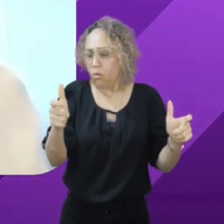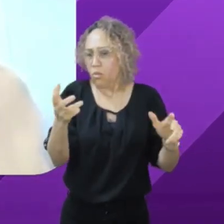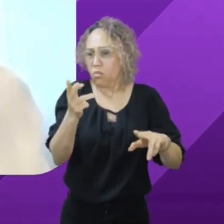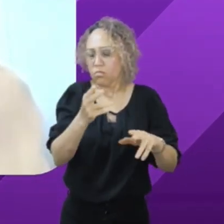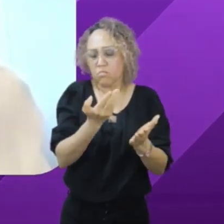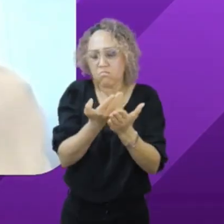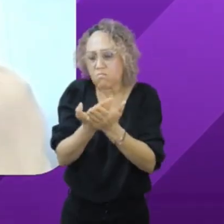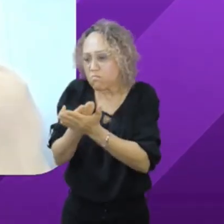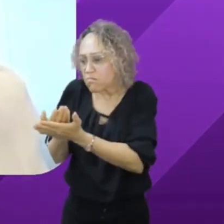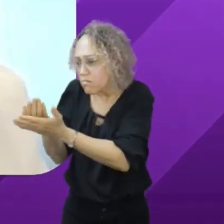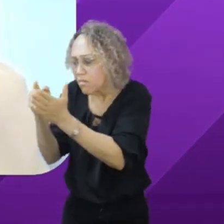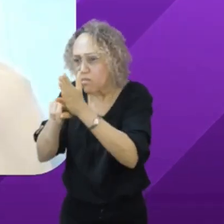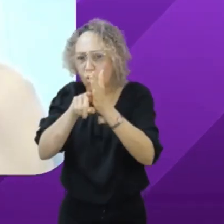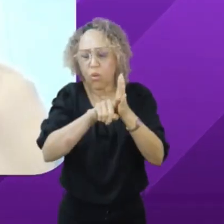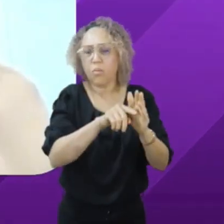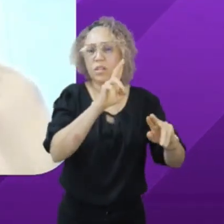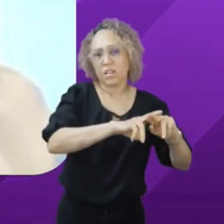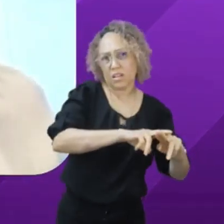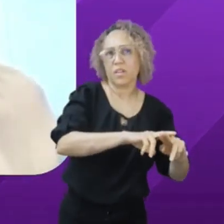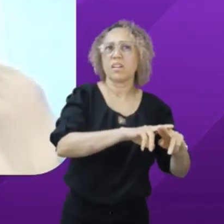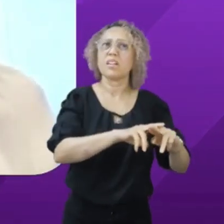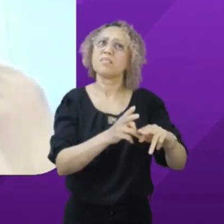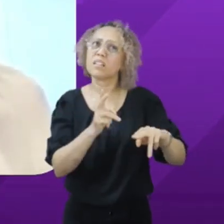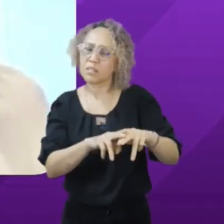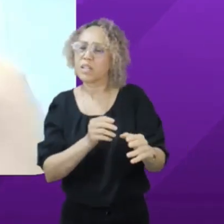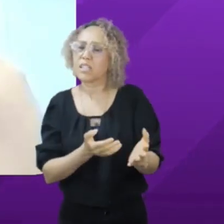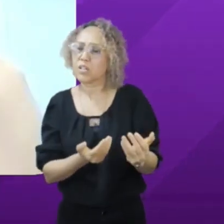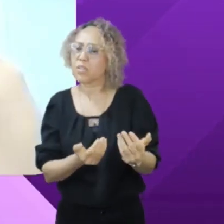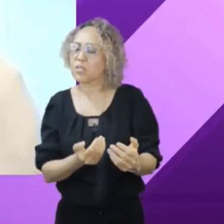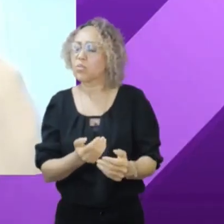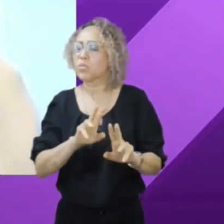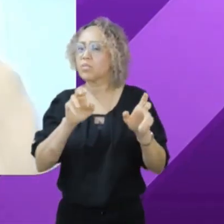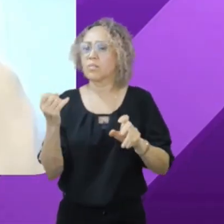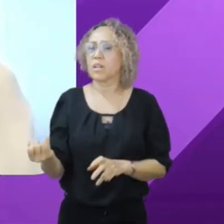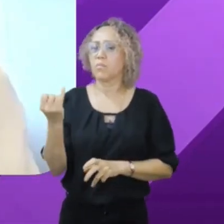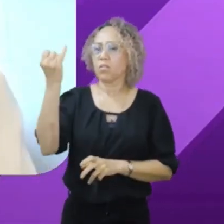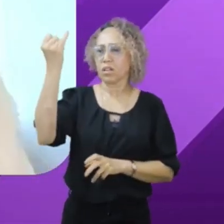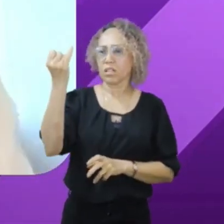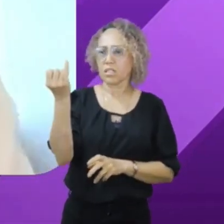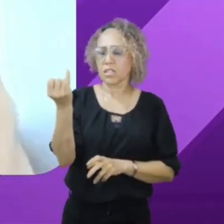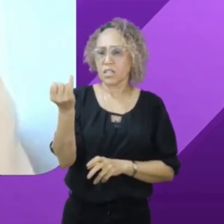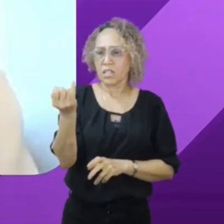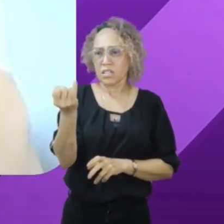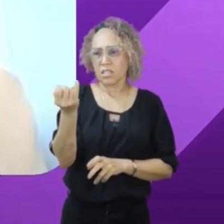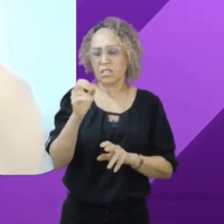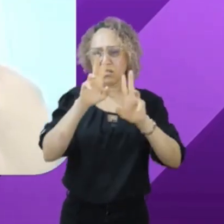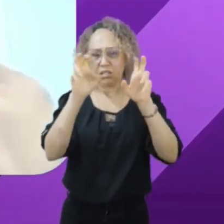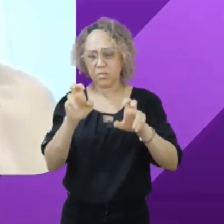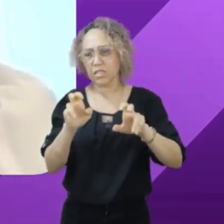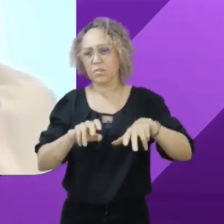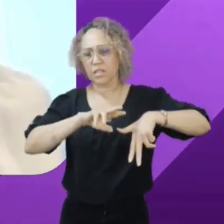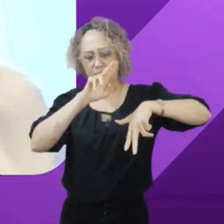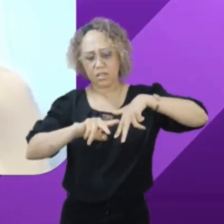sobre encarceramento da juventude, que são temas importantíssimos, temas que recortam também a questão de gênero, para falar